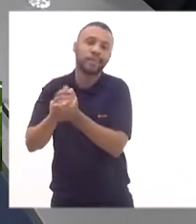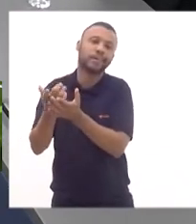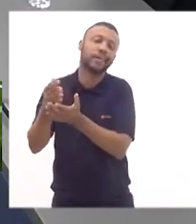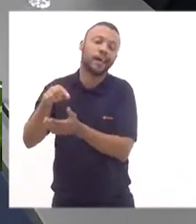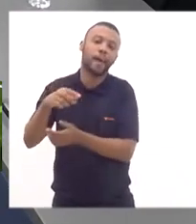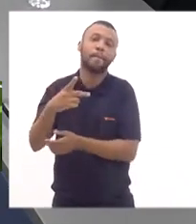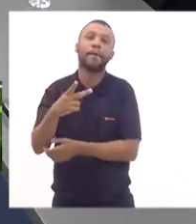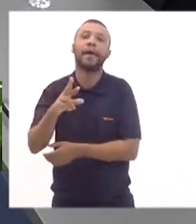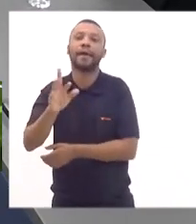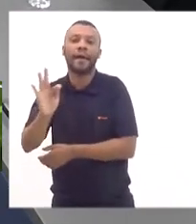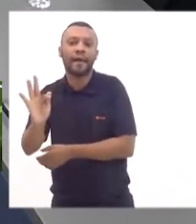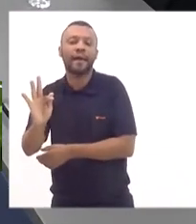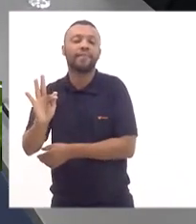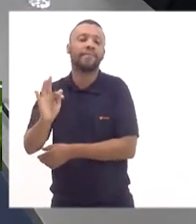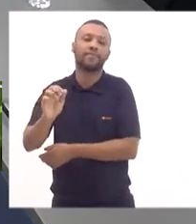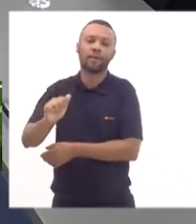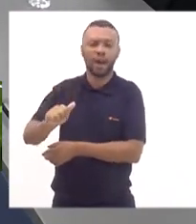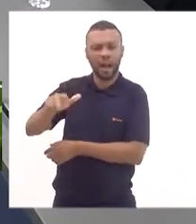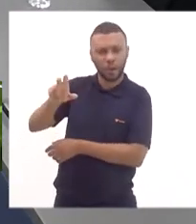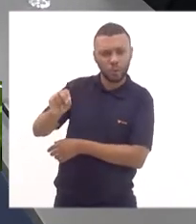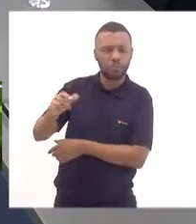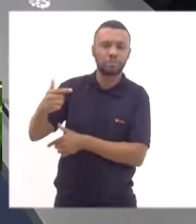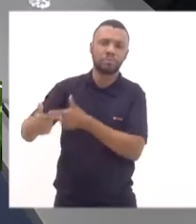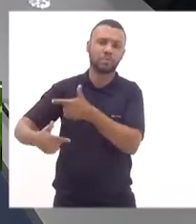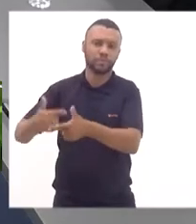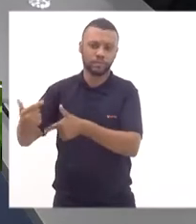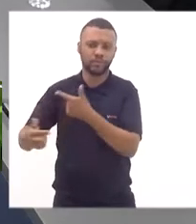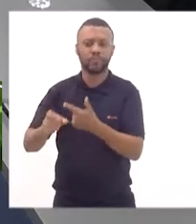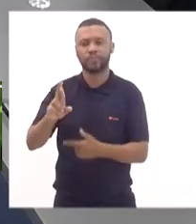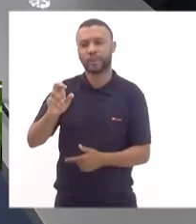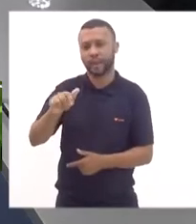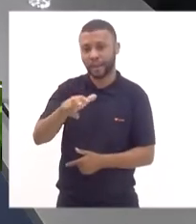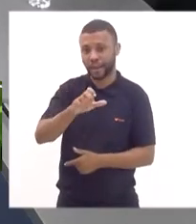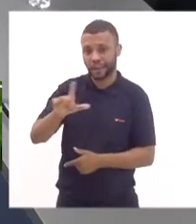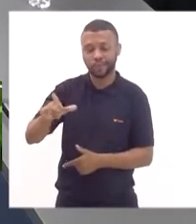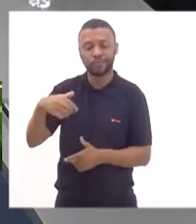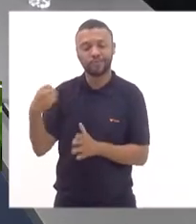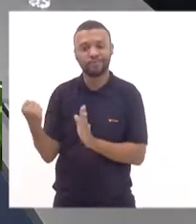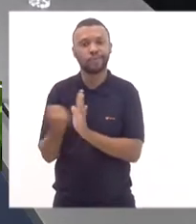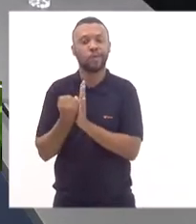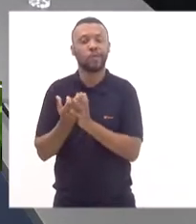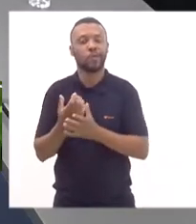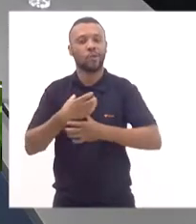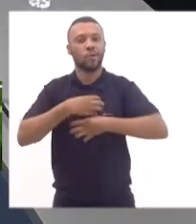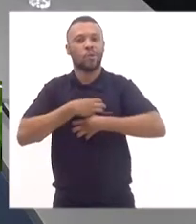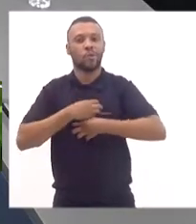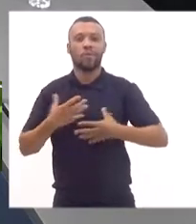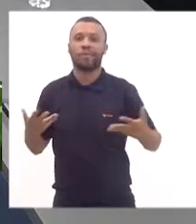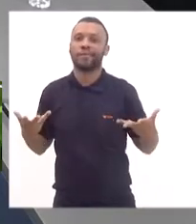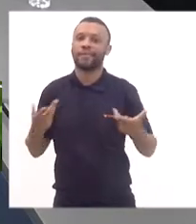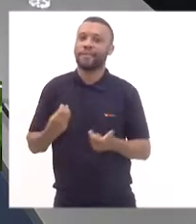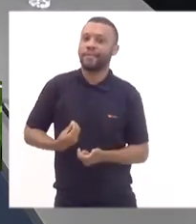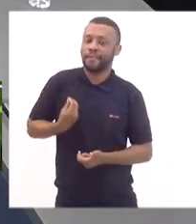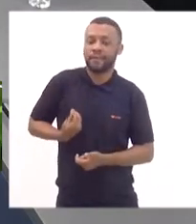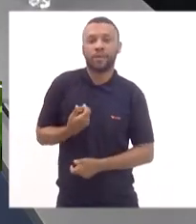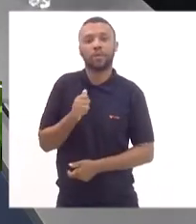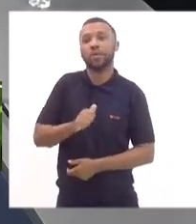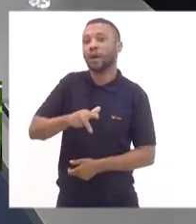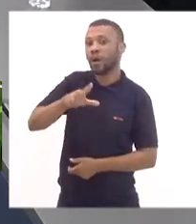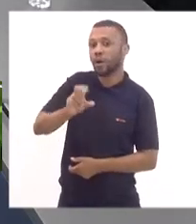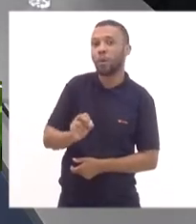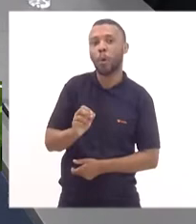do dia 9 de junho de 22, na condição de presidente da Comissão de Tributação